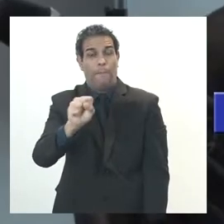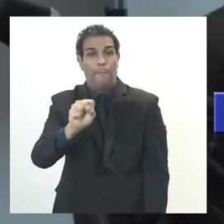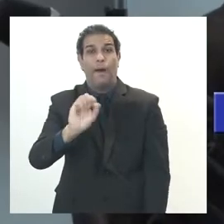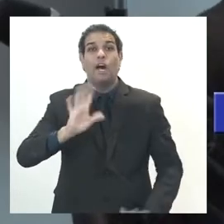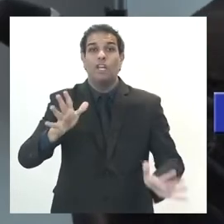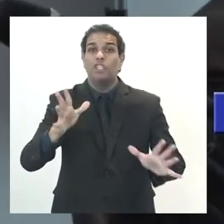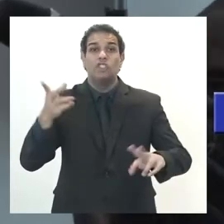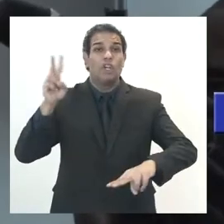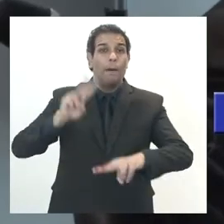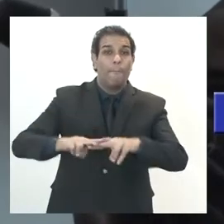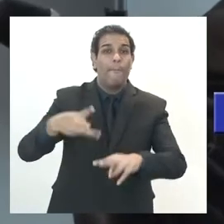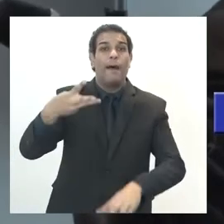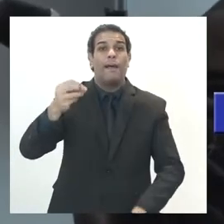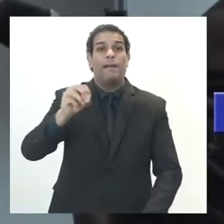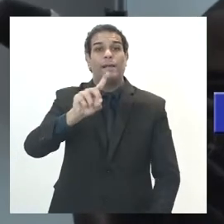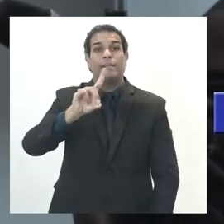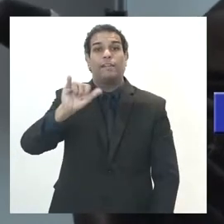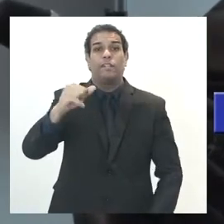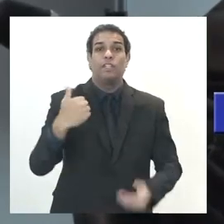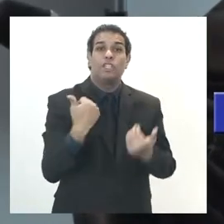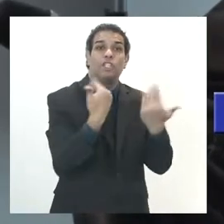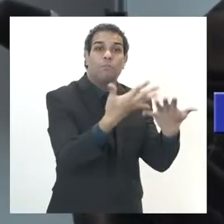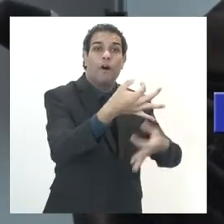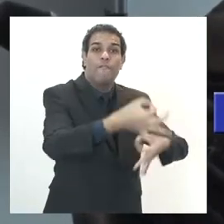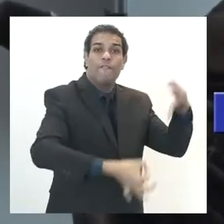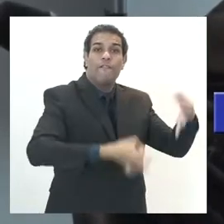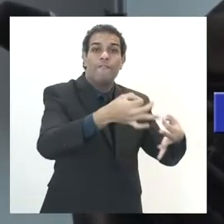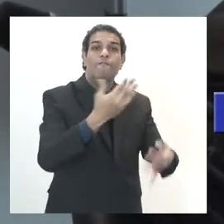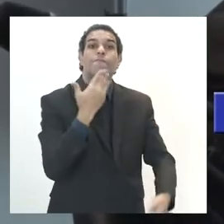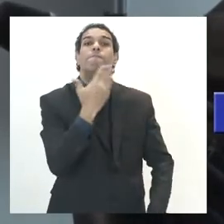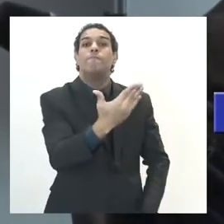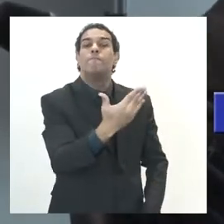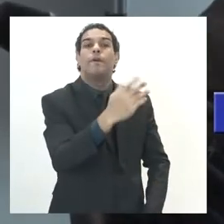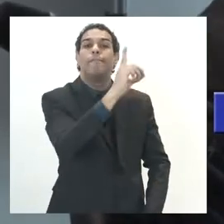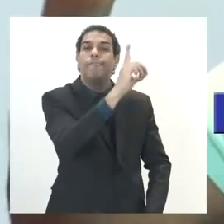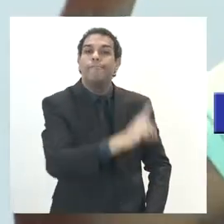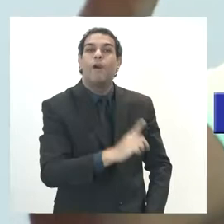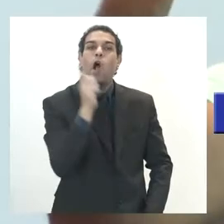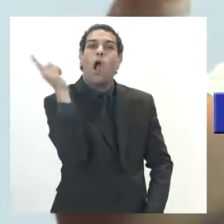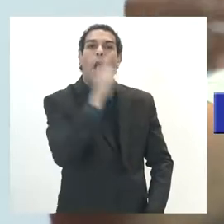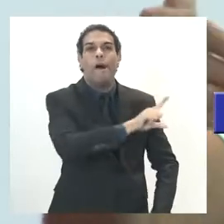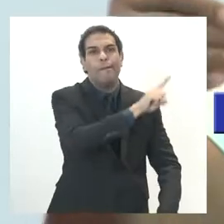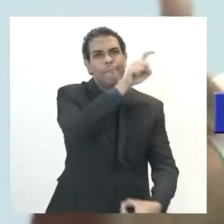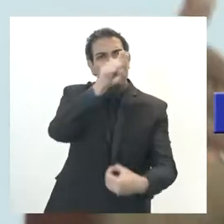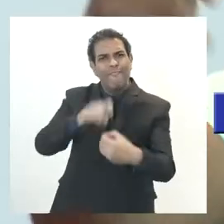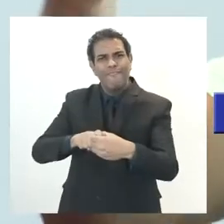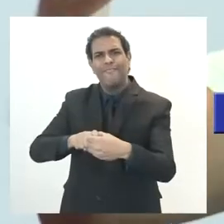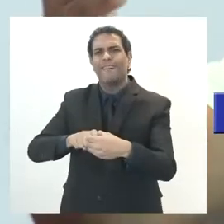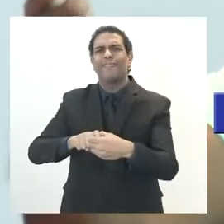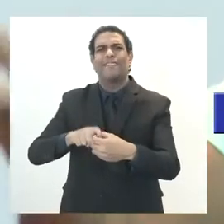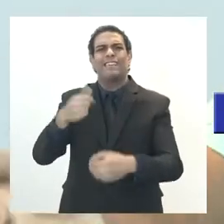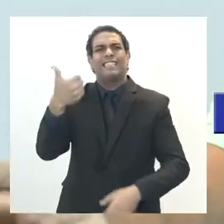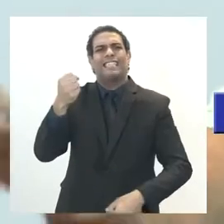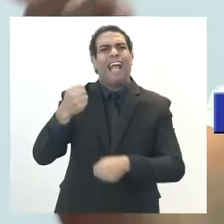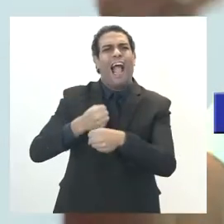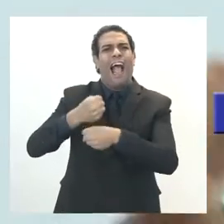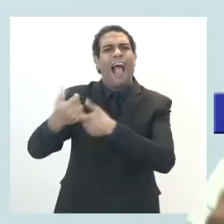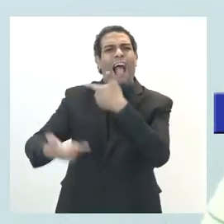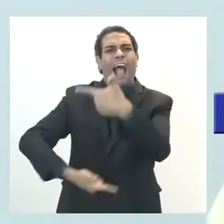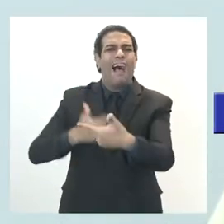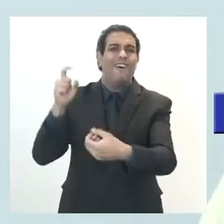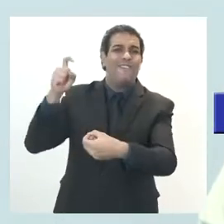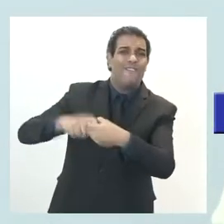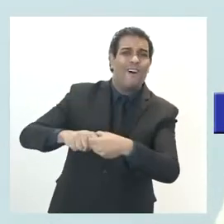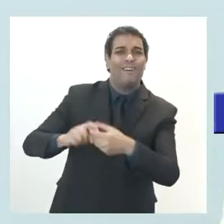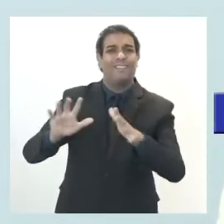excluídos e depois vai para a justiça poder reivindicar o seu direito ganha e para voltar leva cinco dez anos que consegue